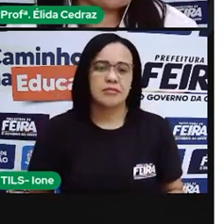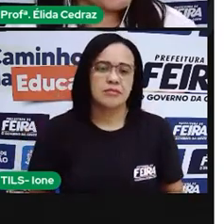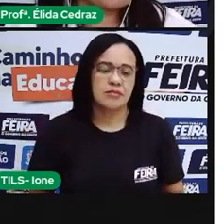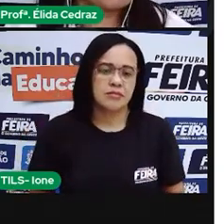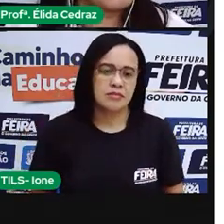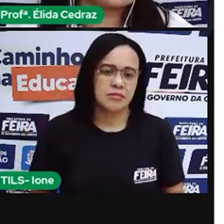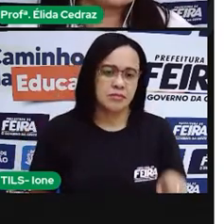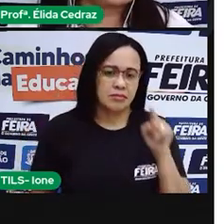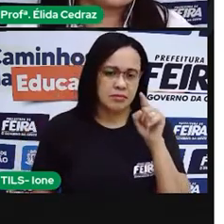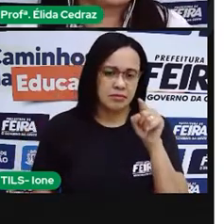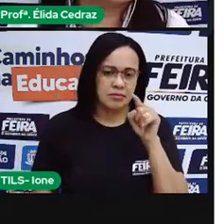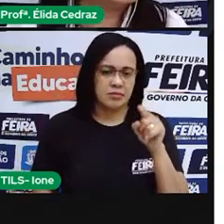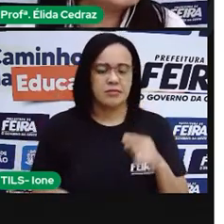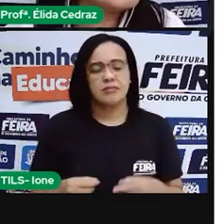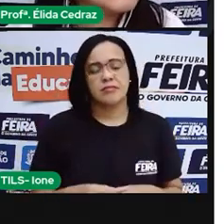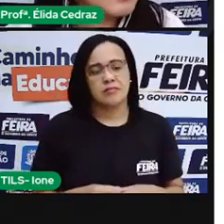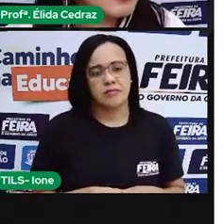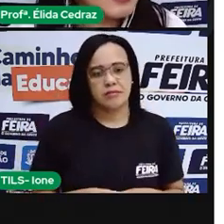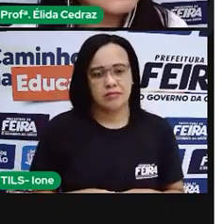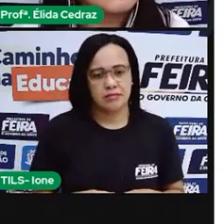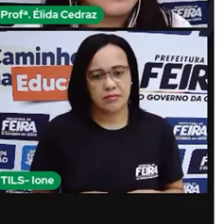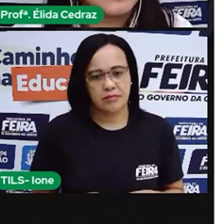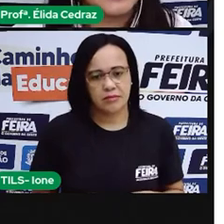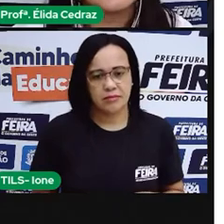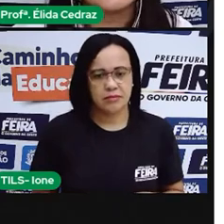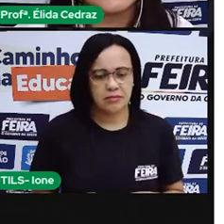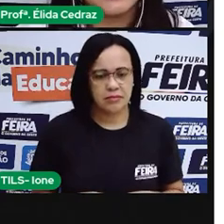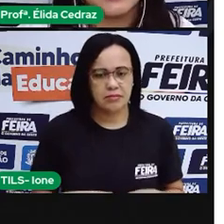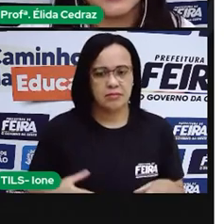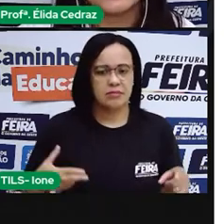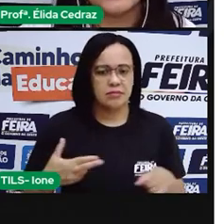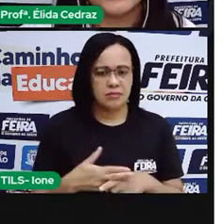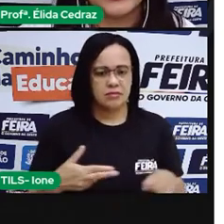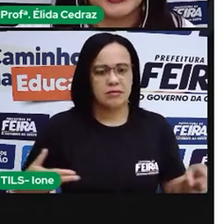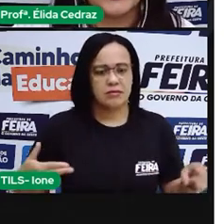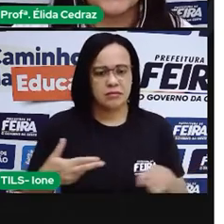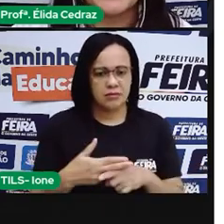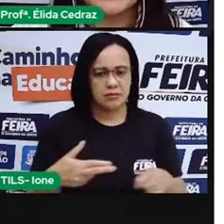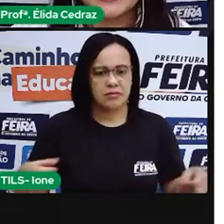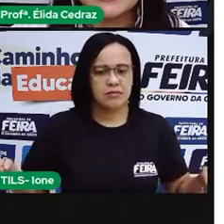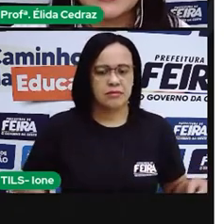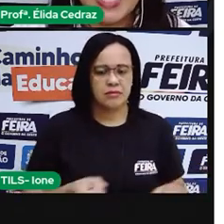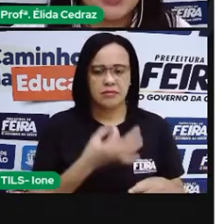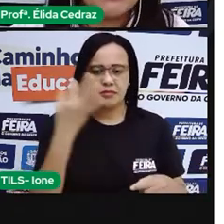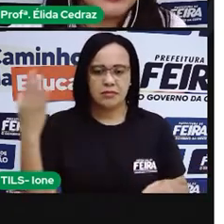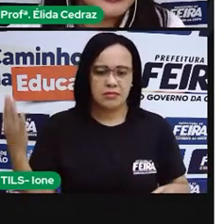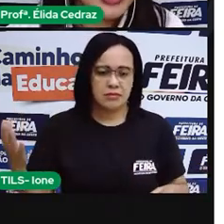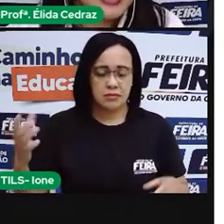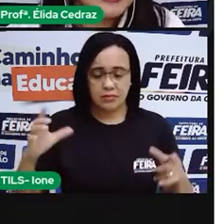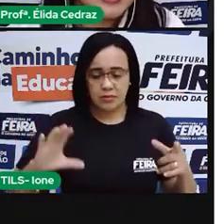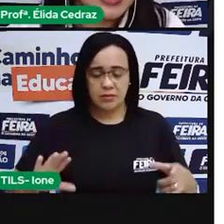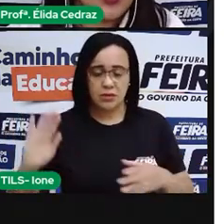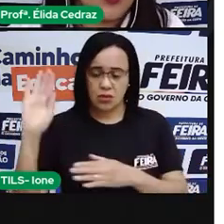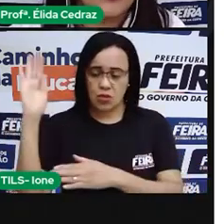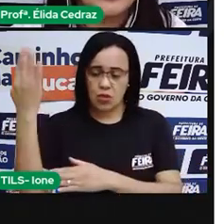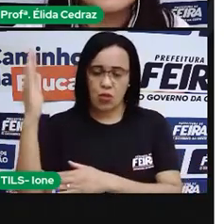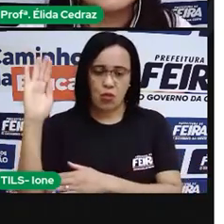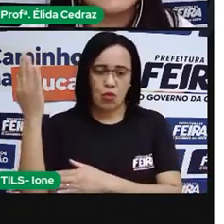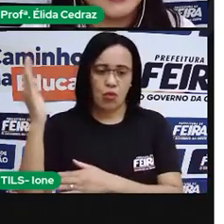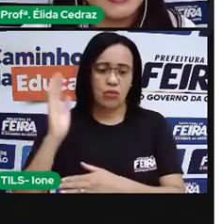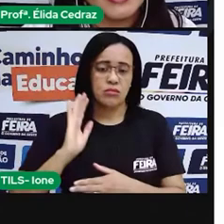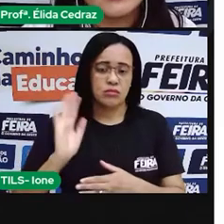Aqui também é aquela. Serra, serra, serrador. Quantas tábuas já